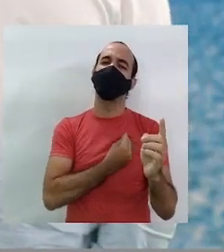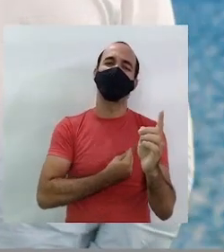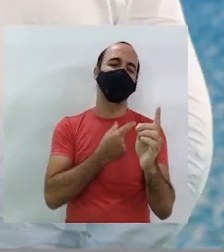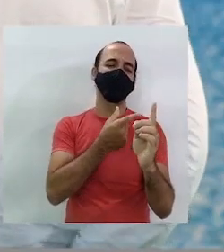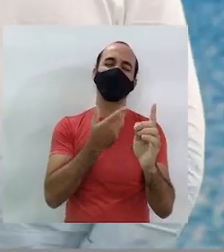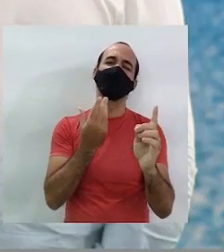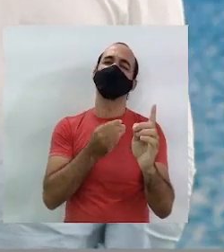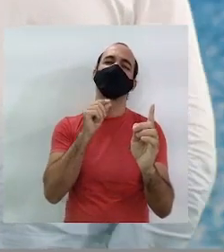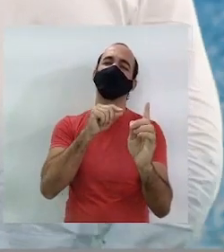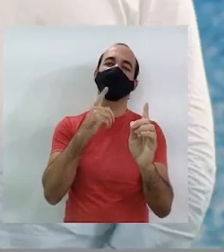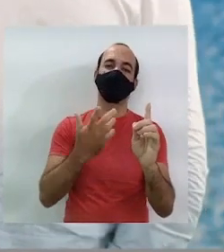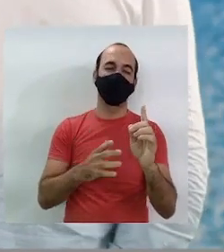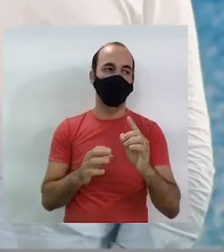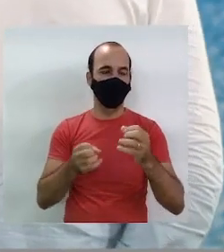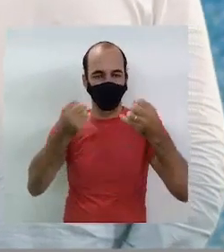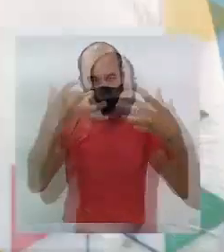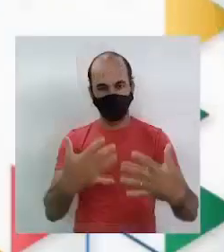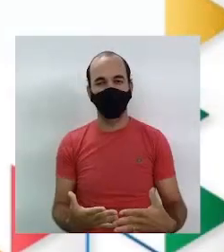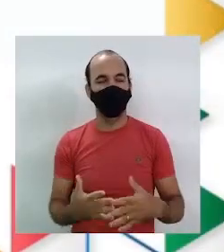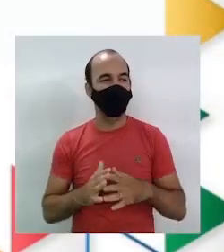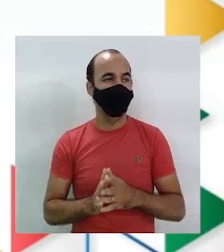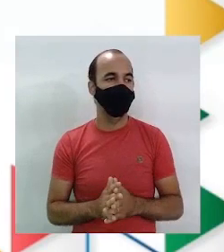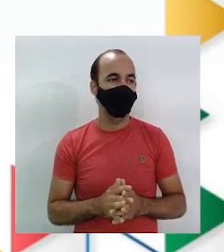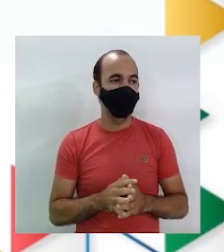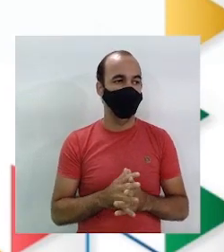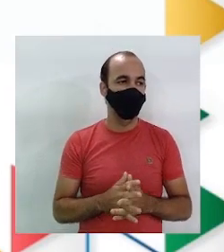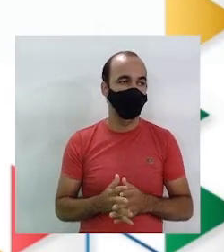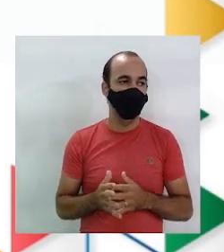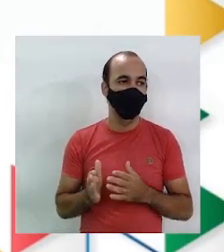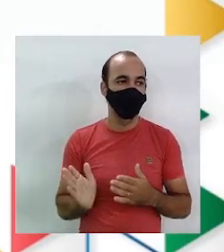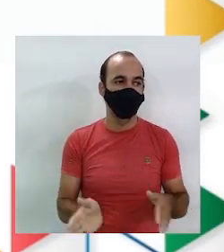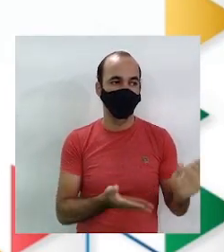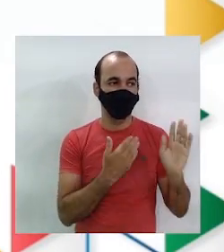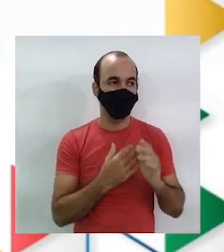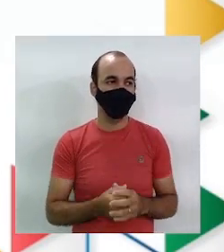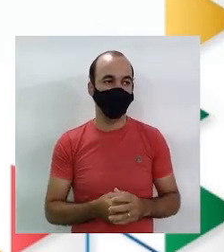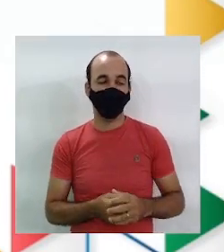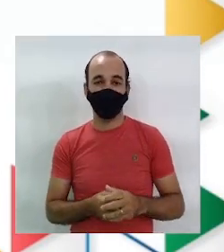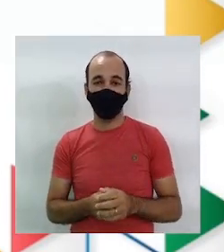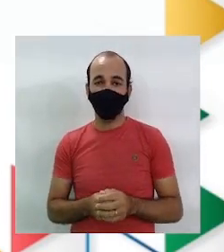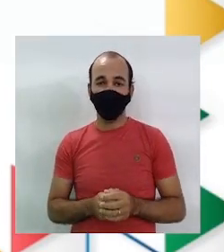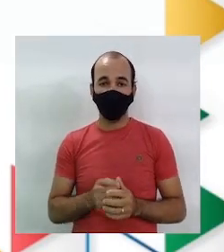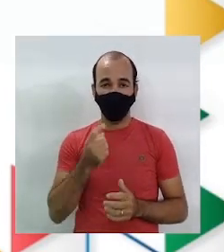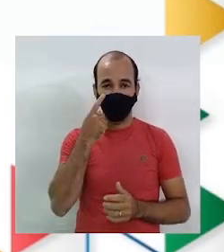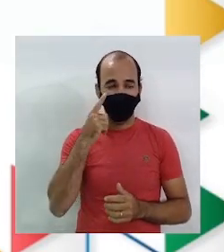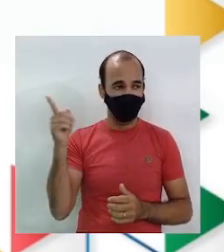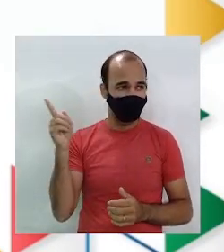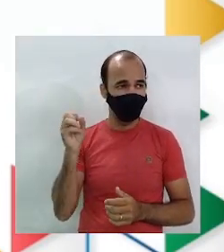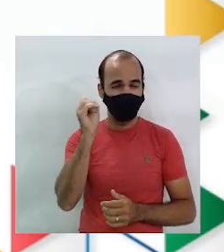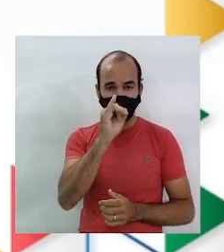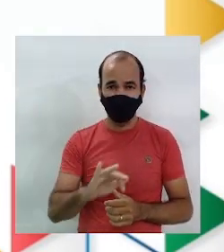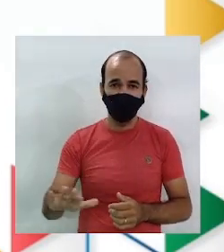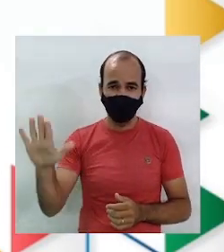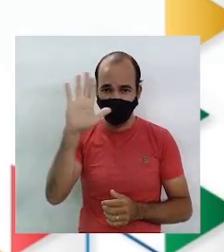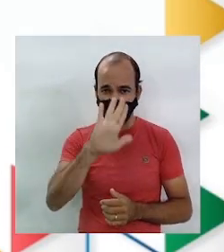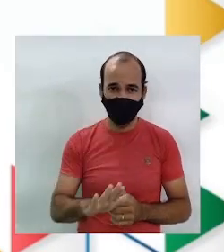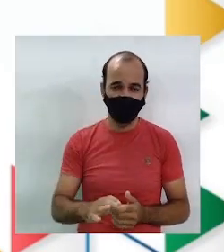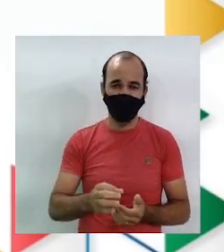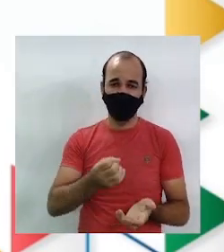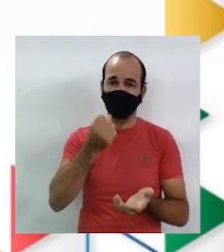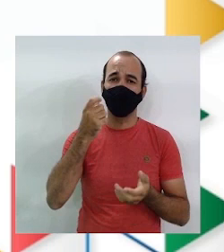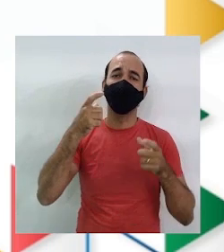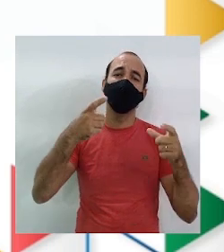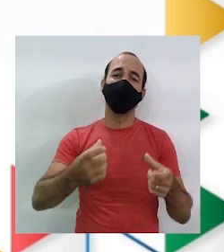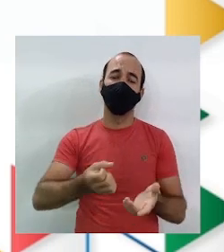ele, professor. Na tela nós temos. Bom, nessa tela aí temos uma imagem que